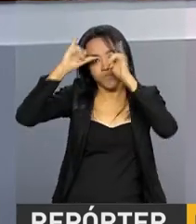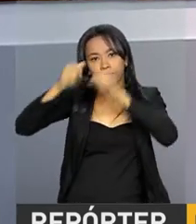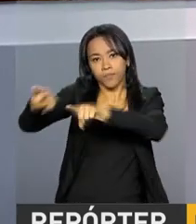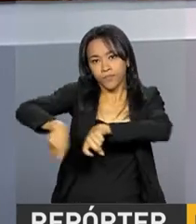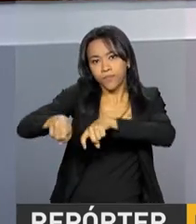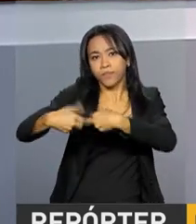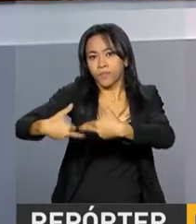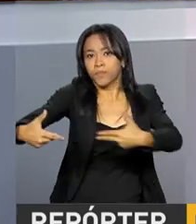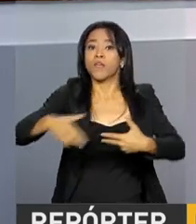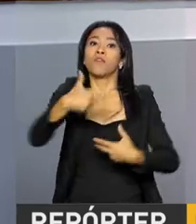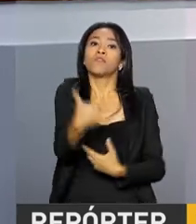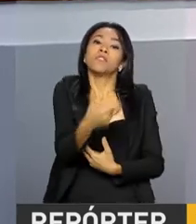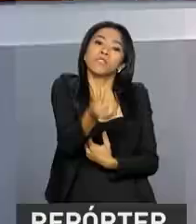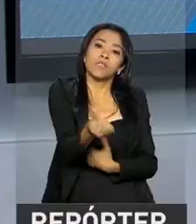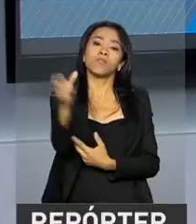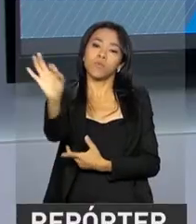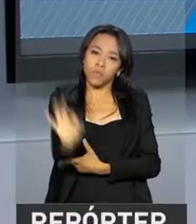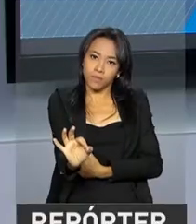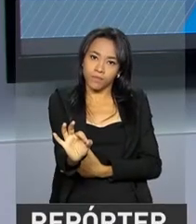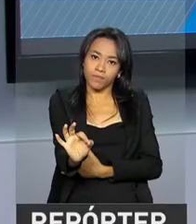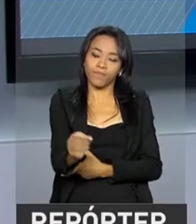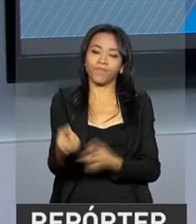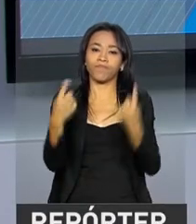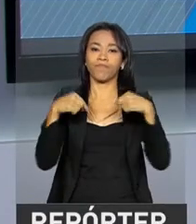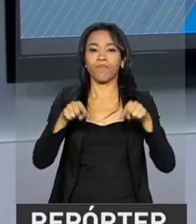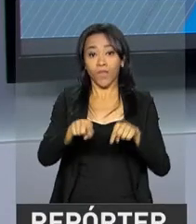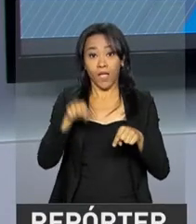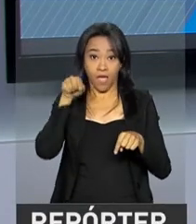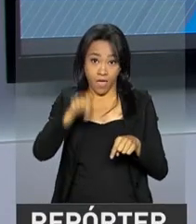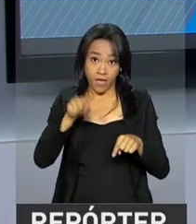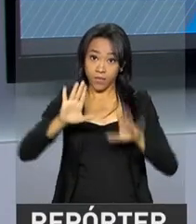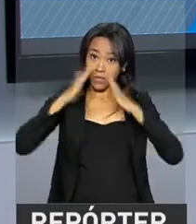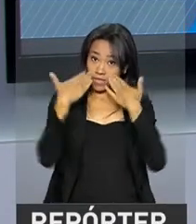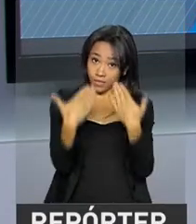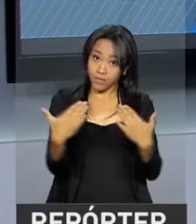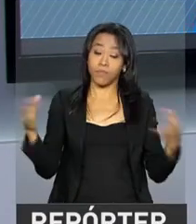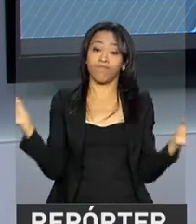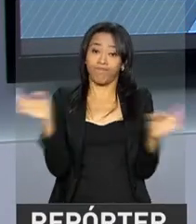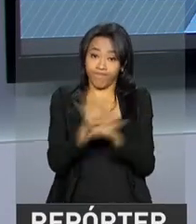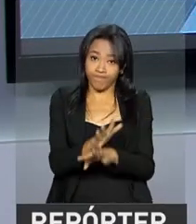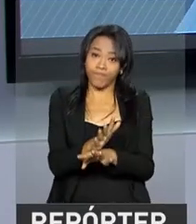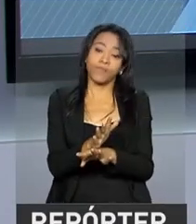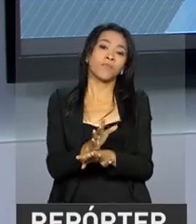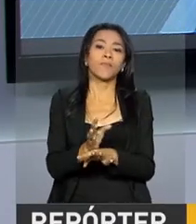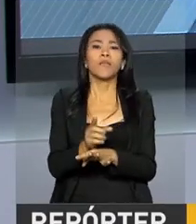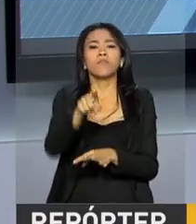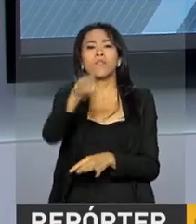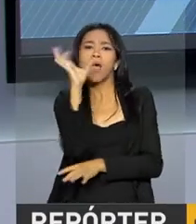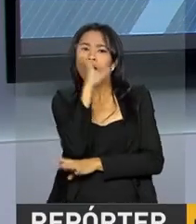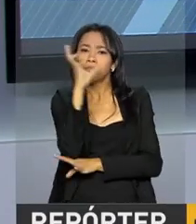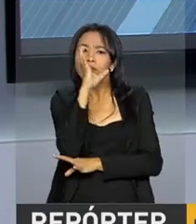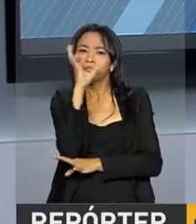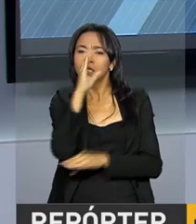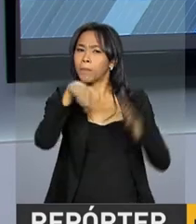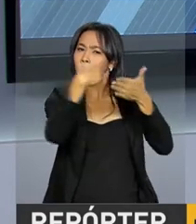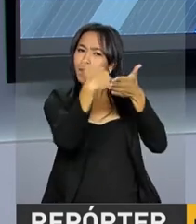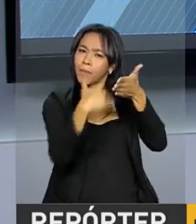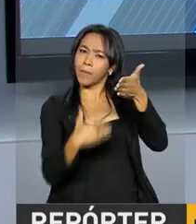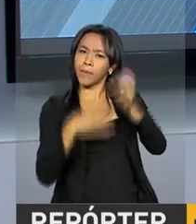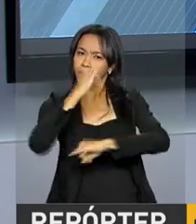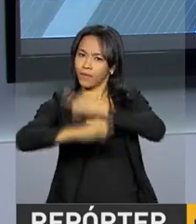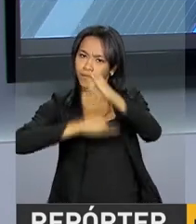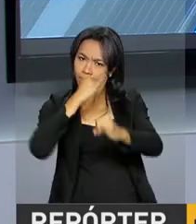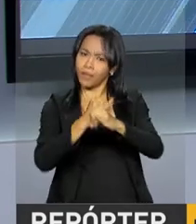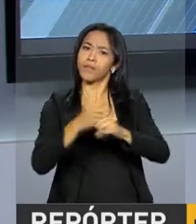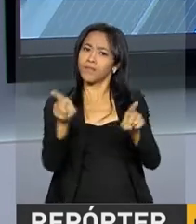26% esta edição do repórter nbr termina aqui acompanhe nossa programação também na